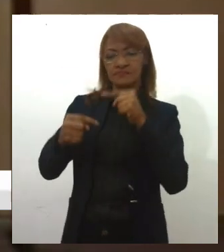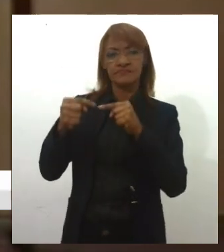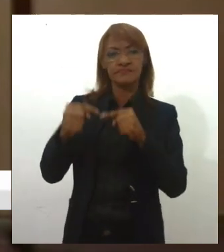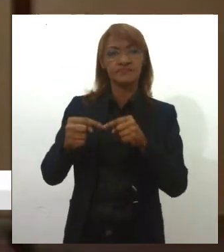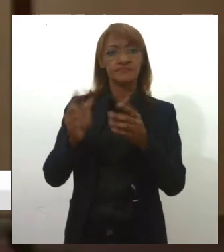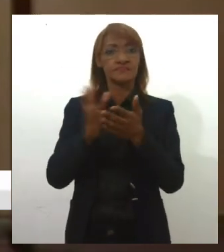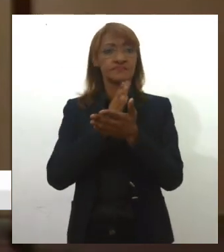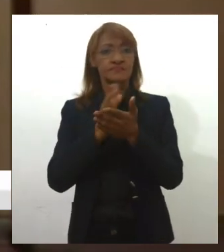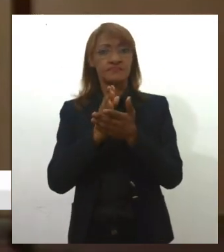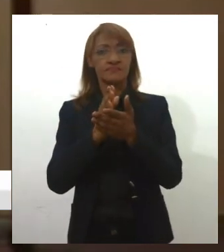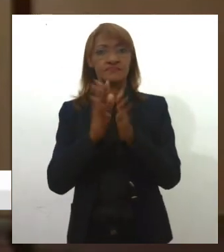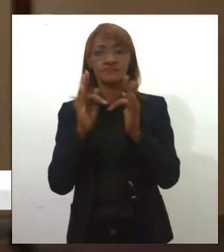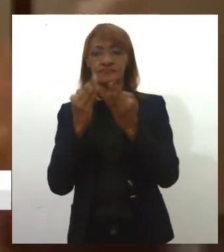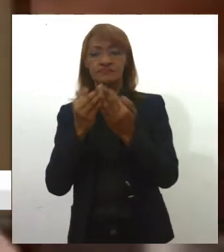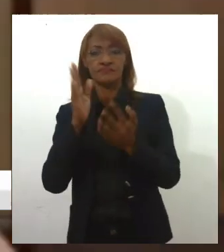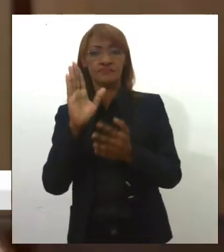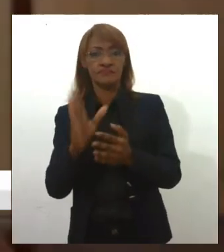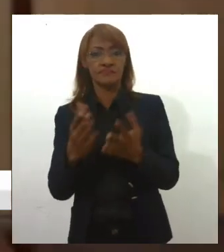pais que